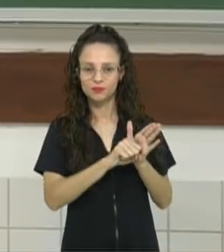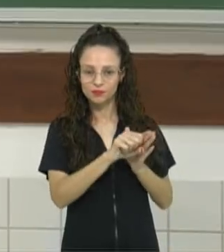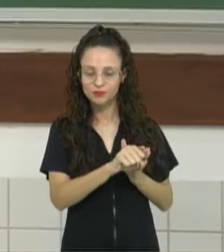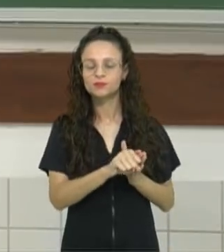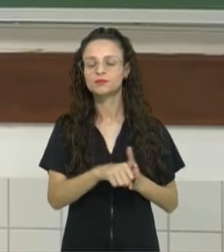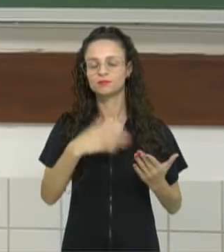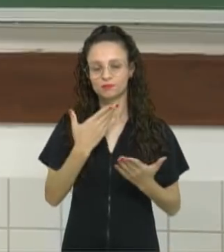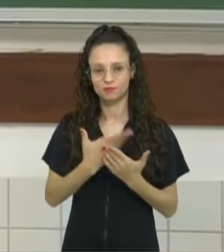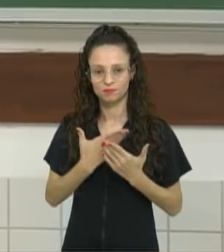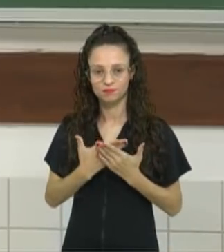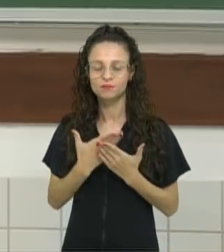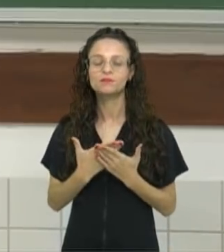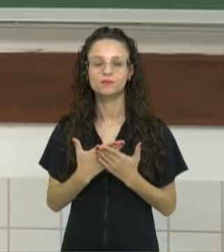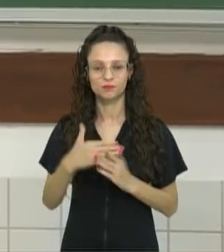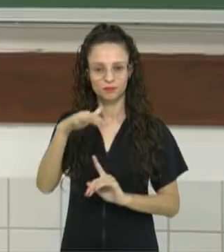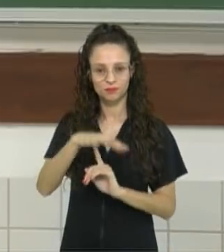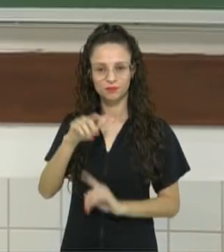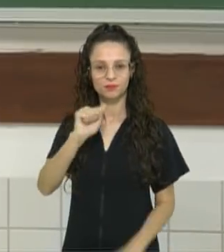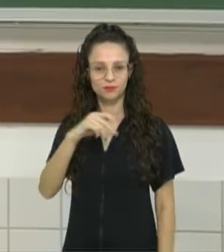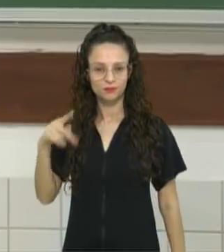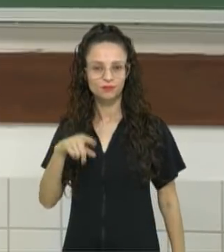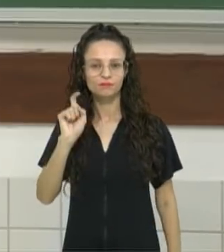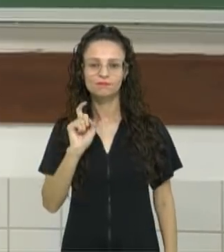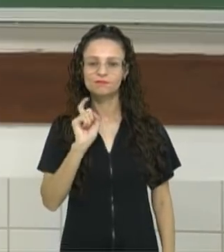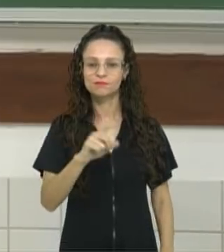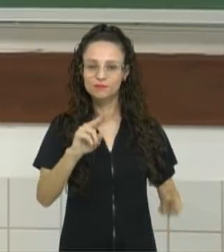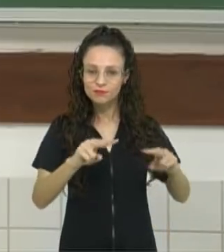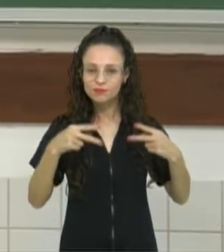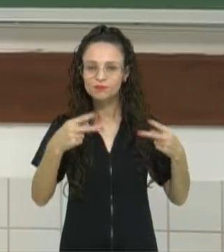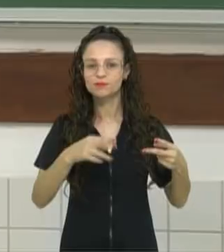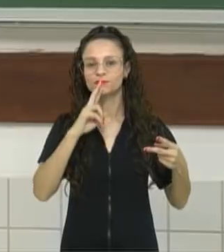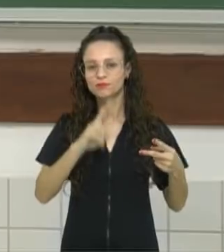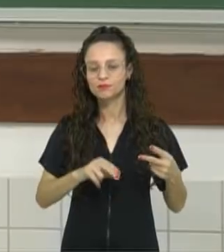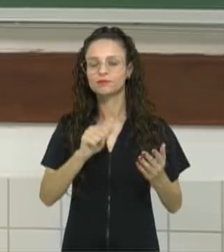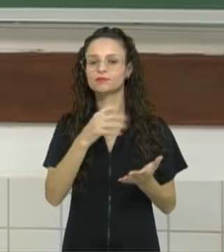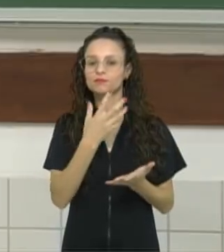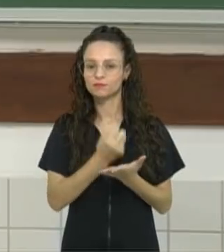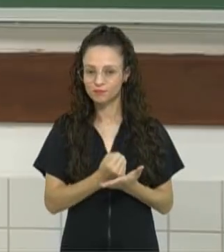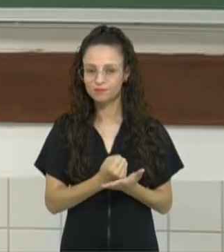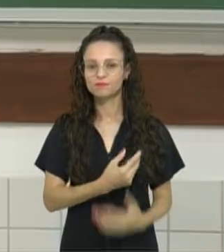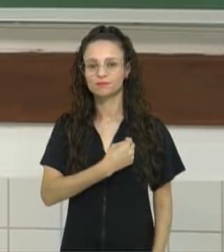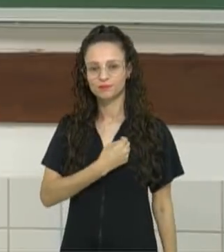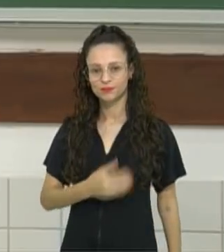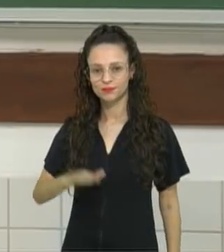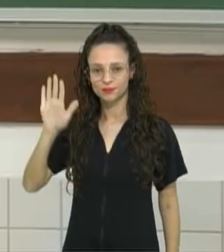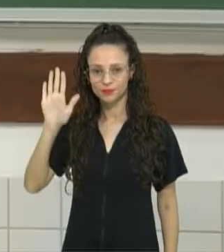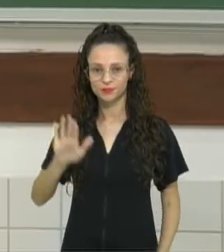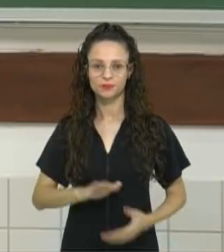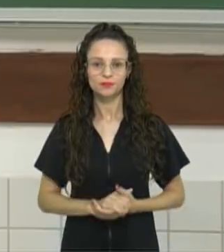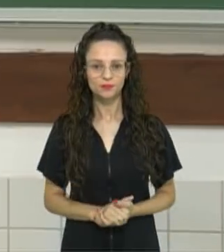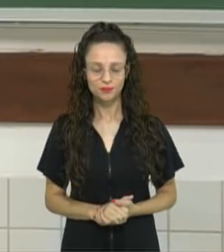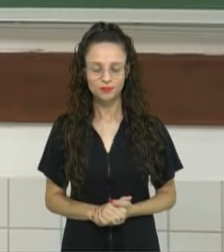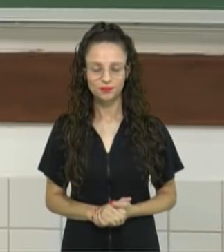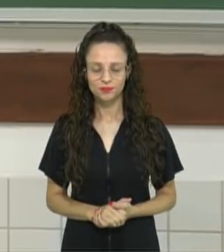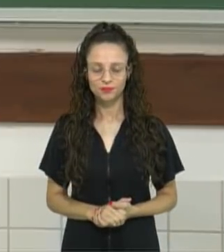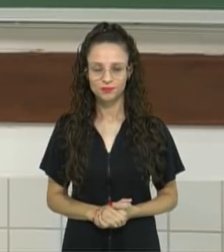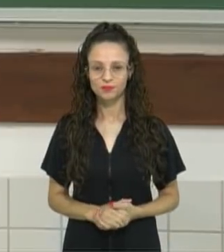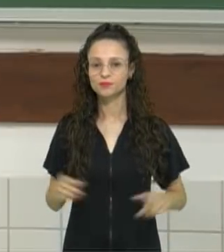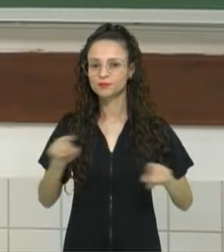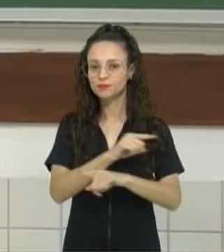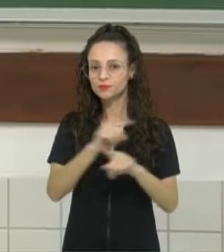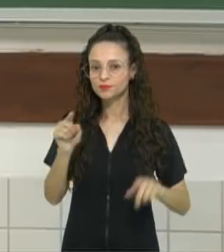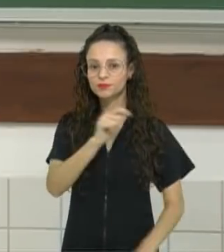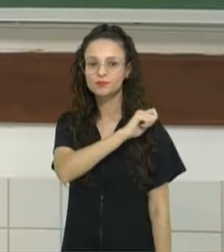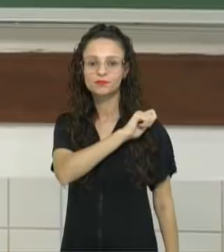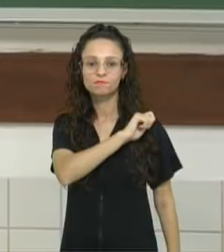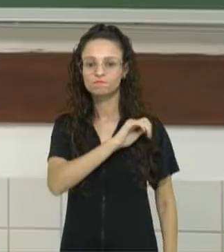Paraná, não deixe de clicar no link da aula de hoje, responder o formulário e garantir a sua presença. Quanto você, estudante,